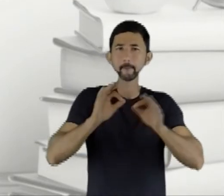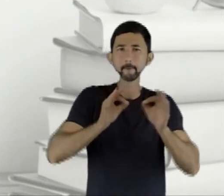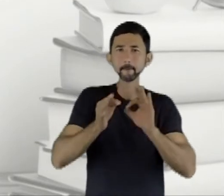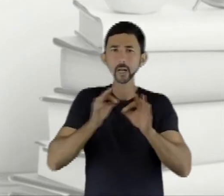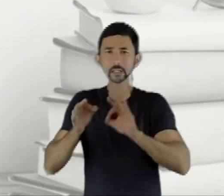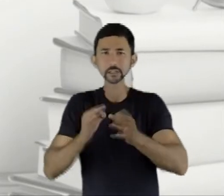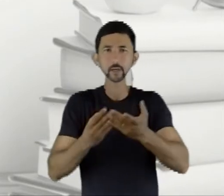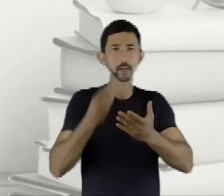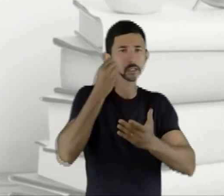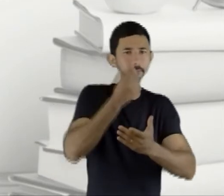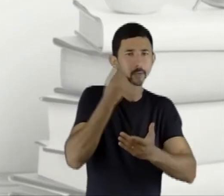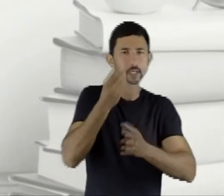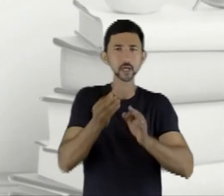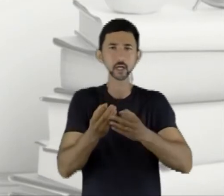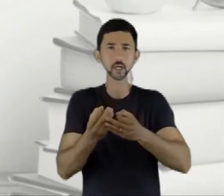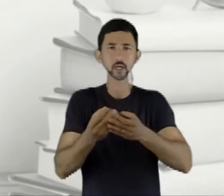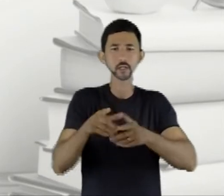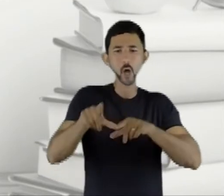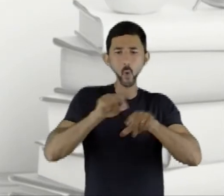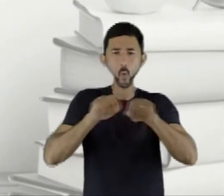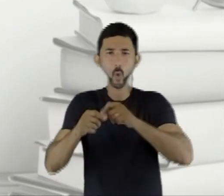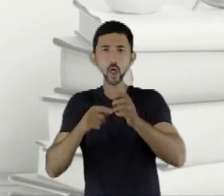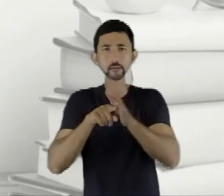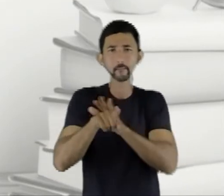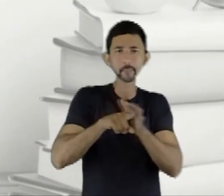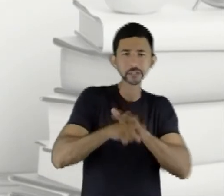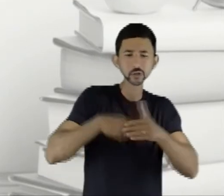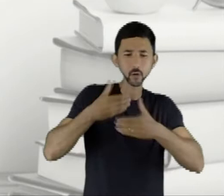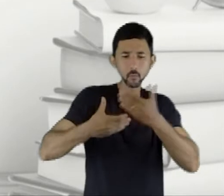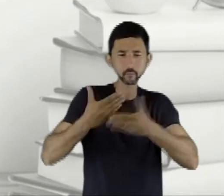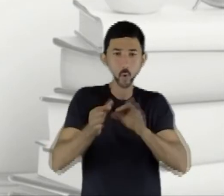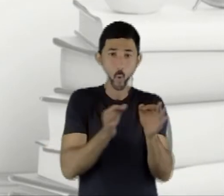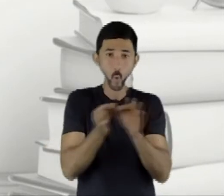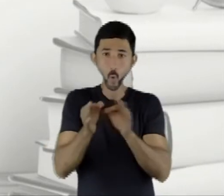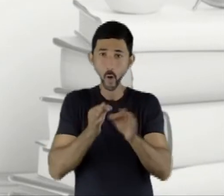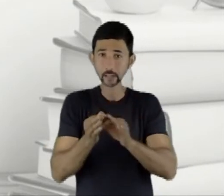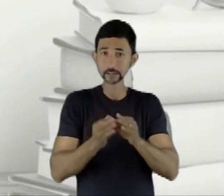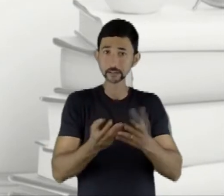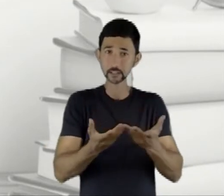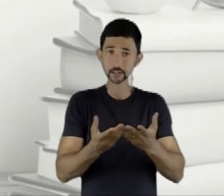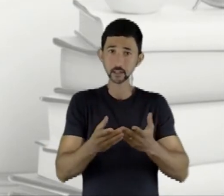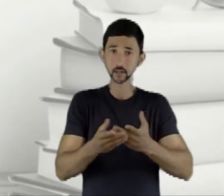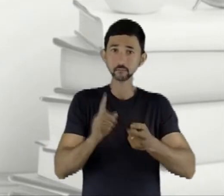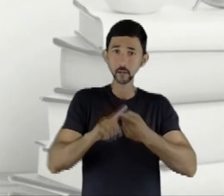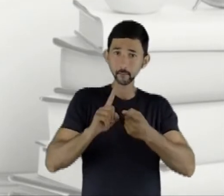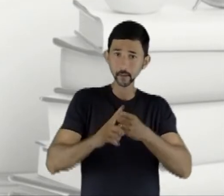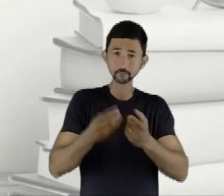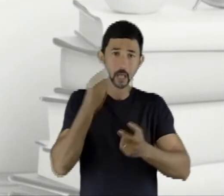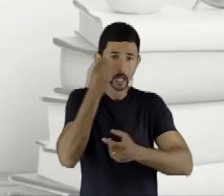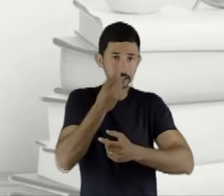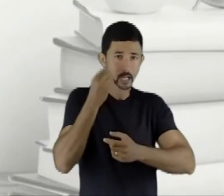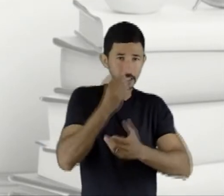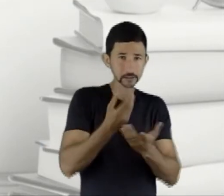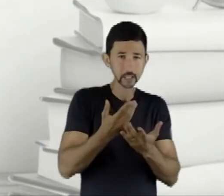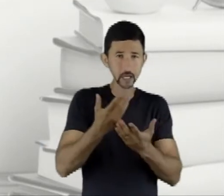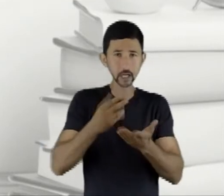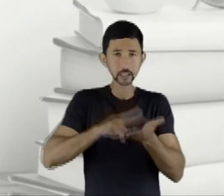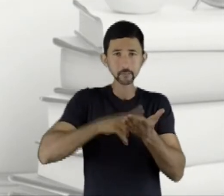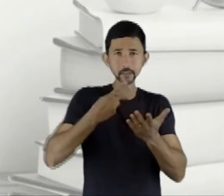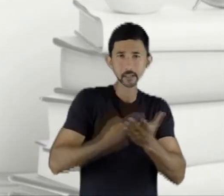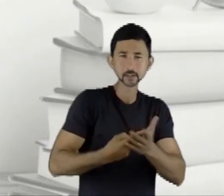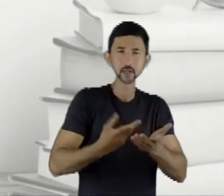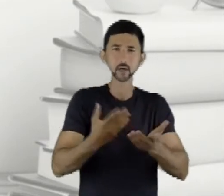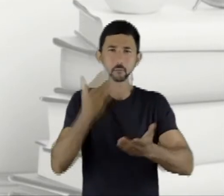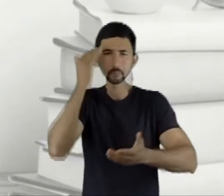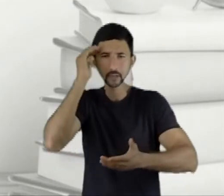de experimentos, coleta, processamento e organização de dados, e análise, interpretação e